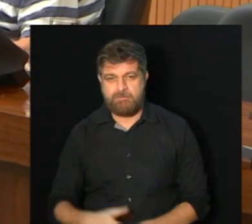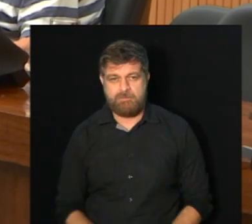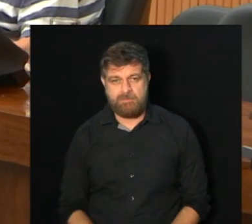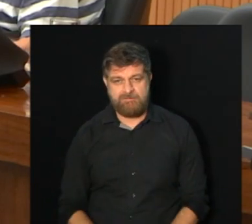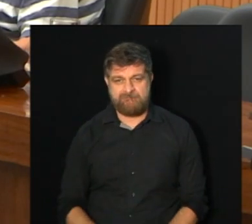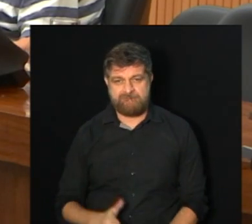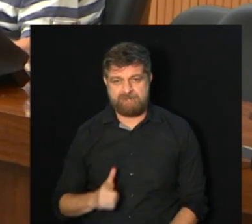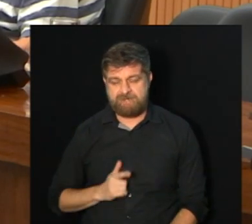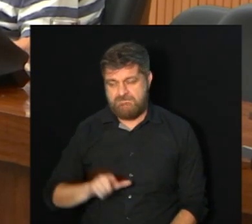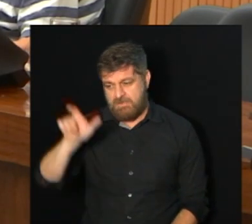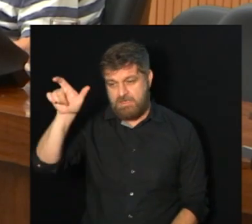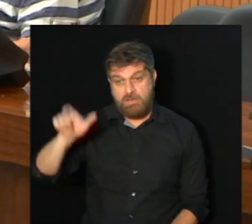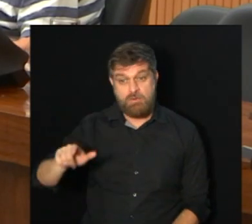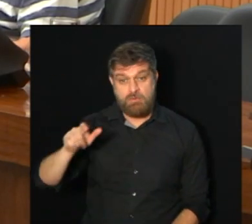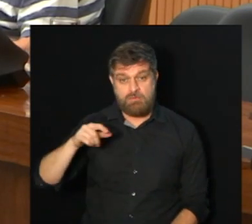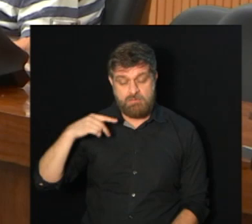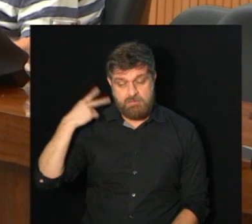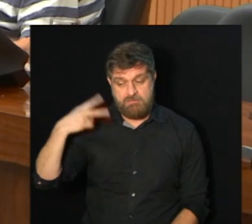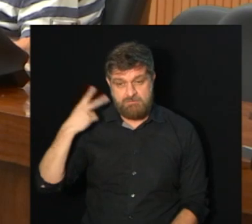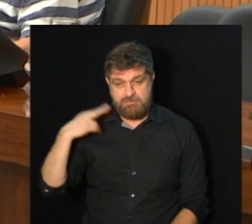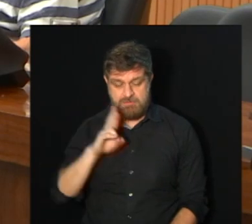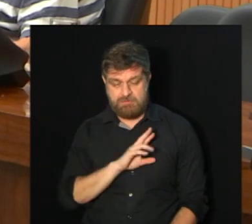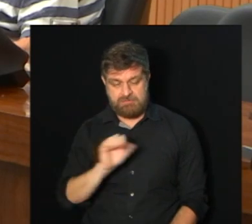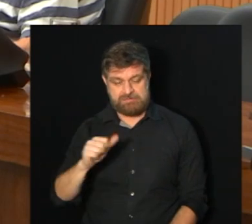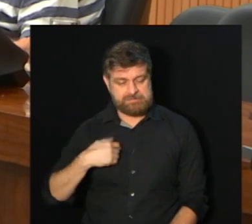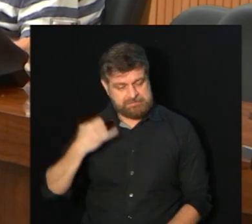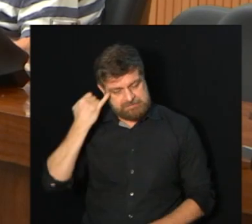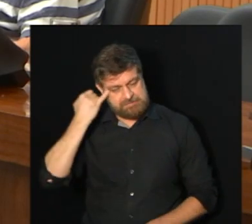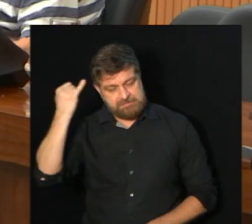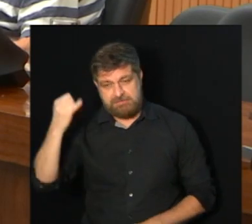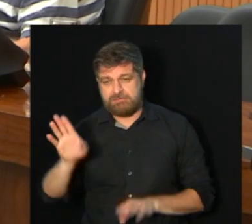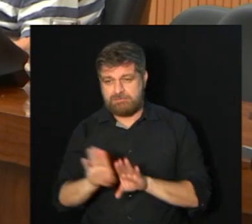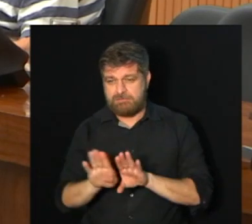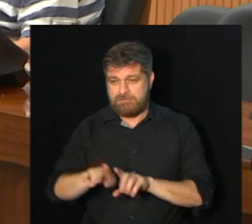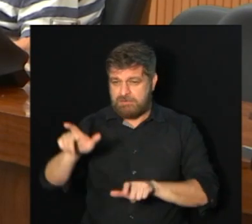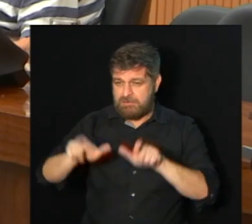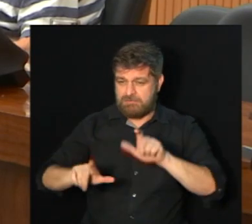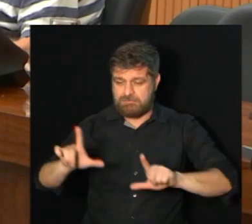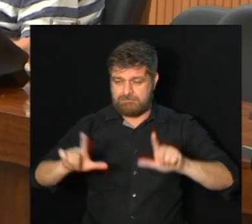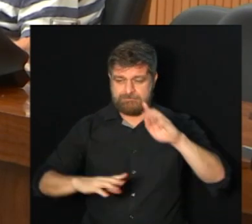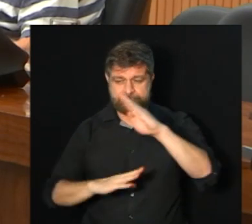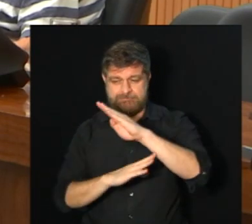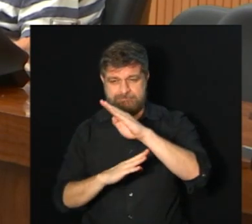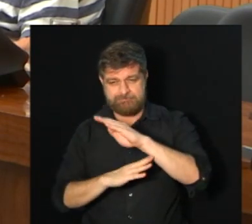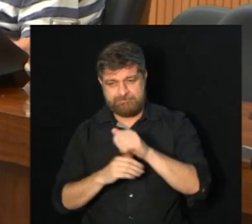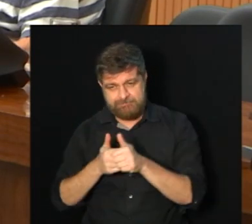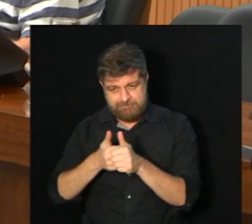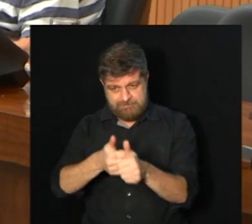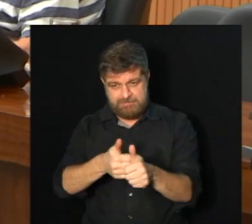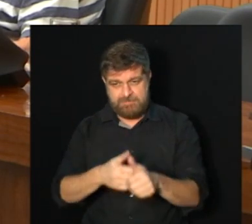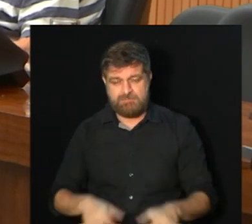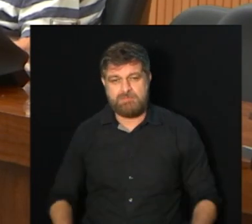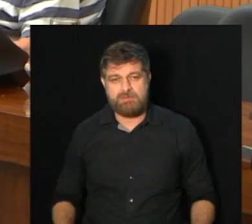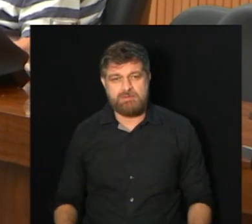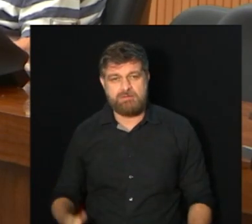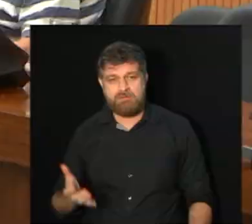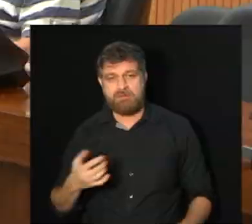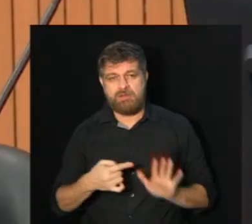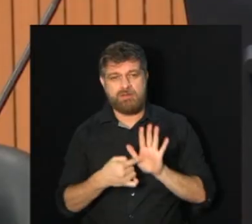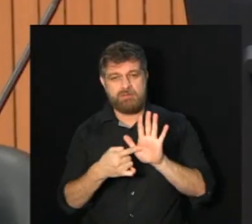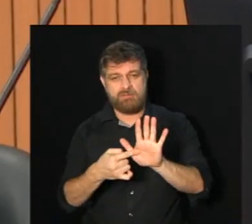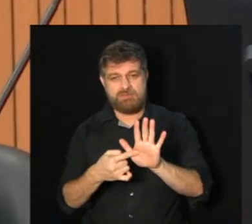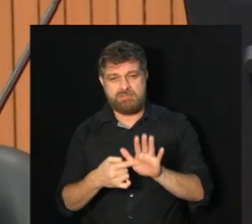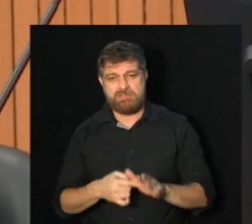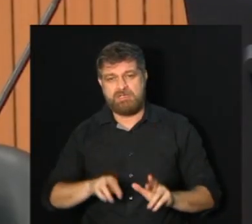teve a iniciativa, e todos os colegas que estão remotamente acompanhando essa apresentação. Em relação à apresentação, eu pretendo mostrar alguma coisa um